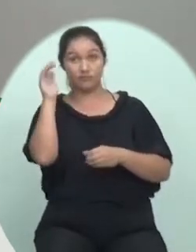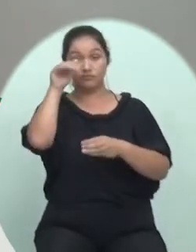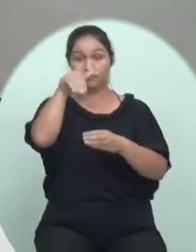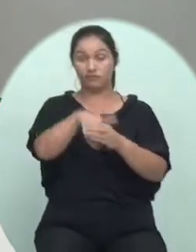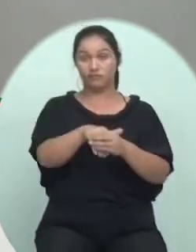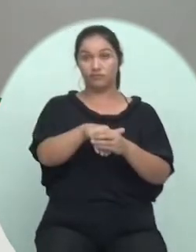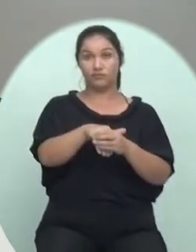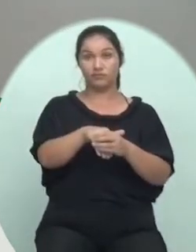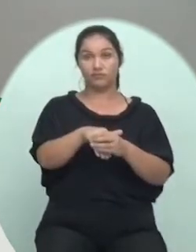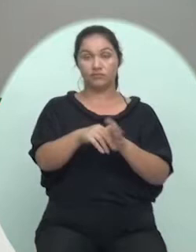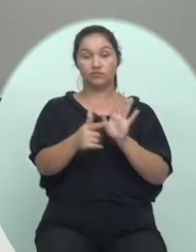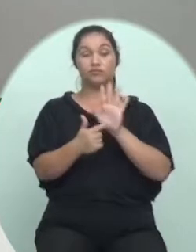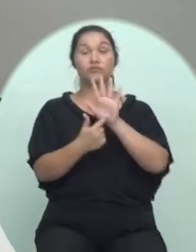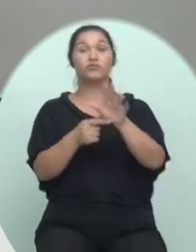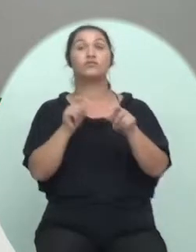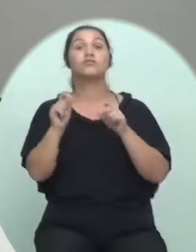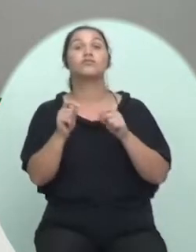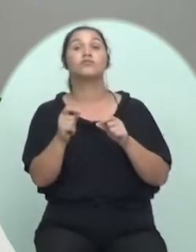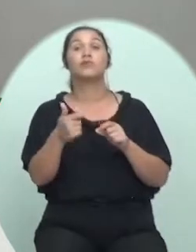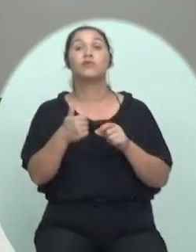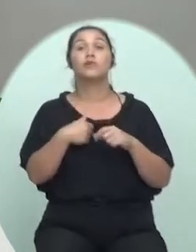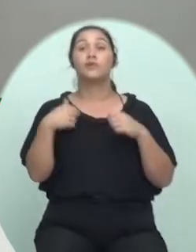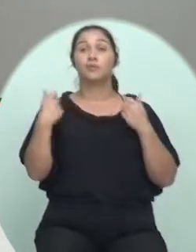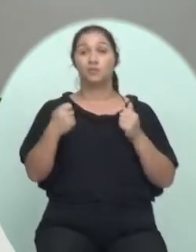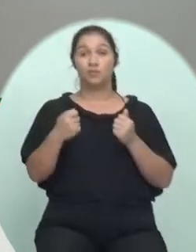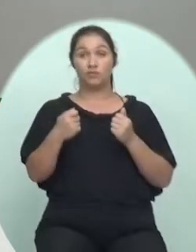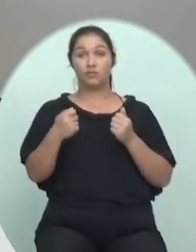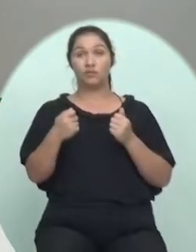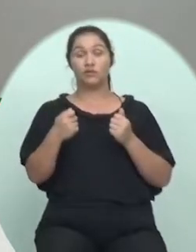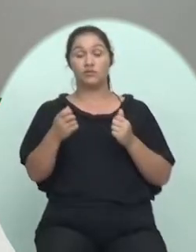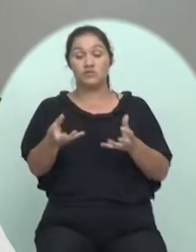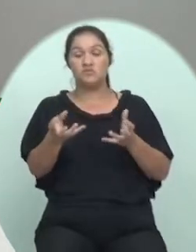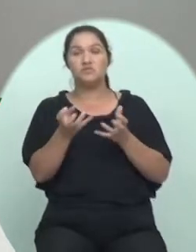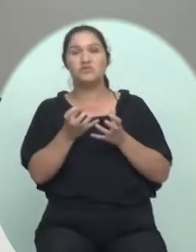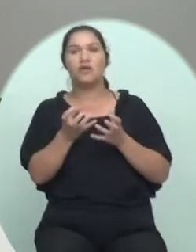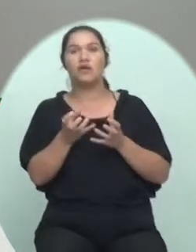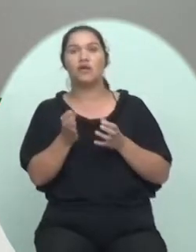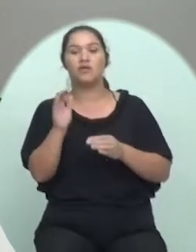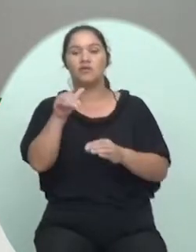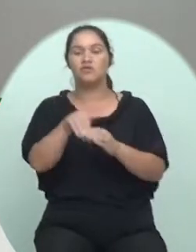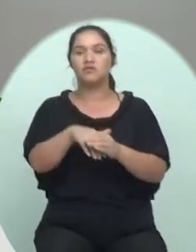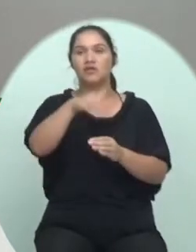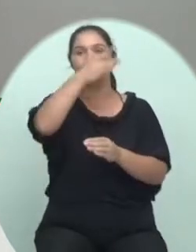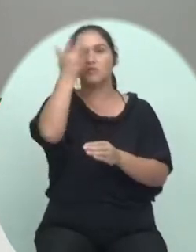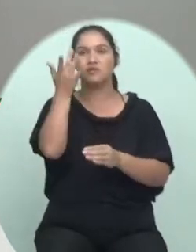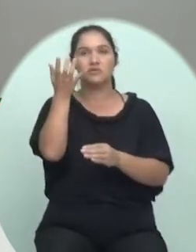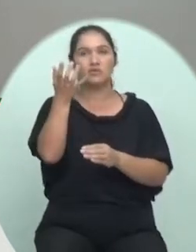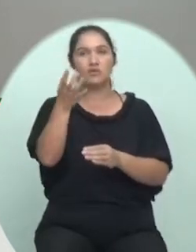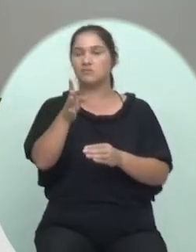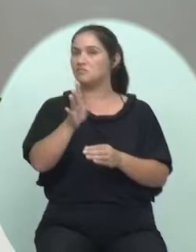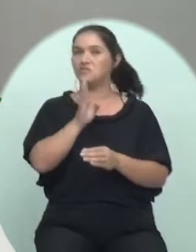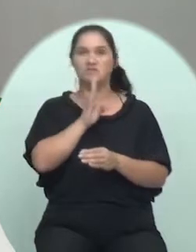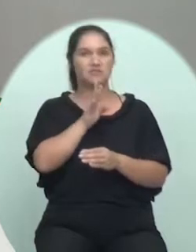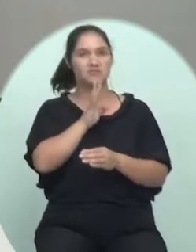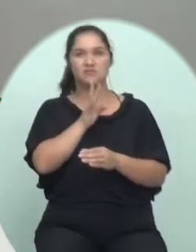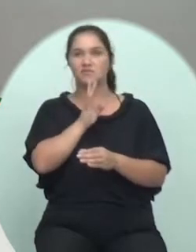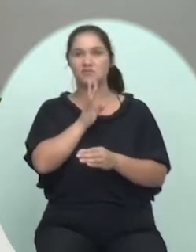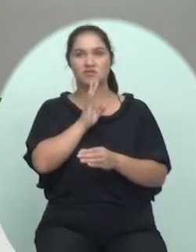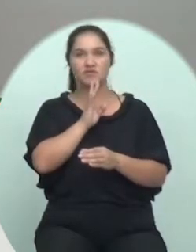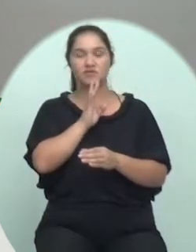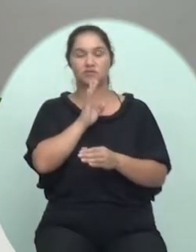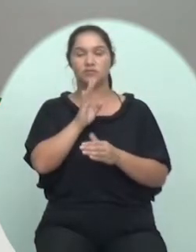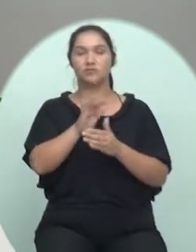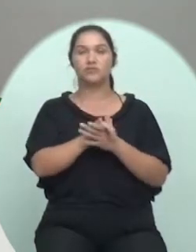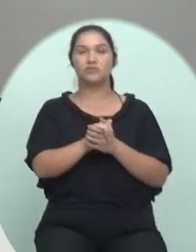claro que prefere votar em quem ele não conhece, não sabe ao menos quem é e o que pensa, as ideias que